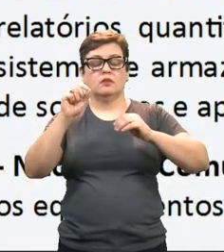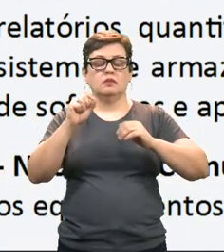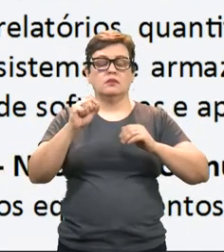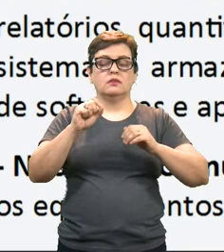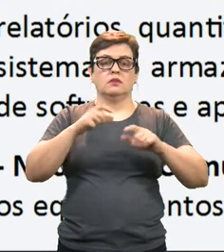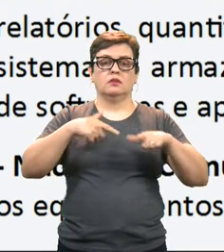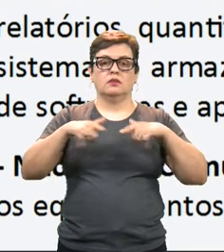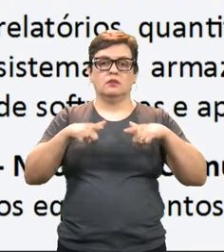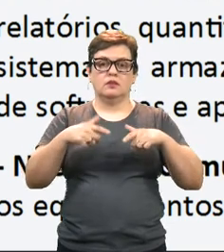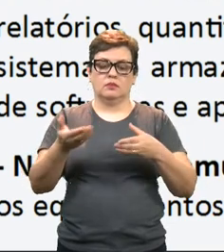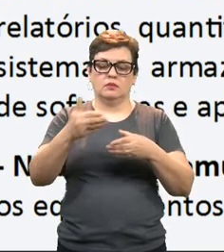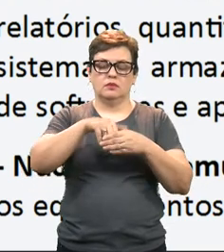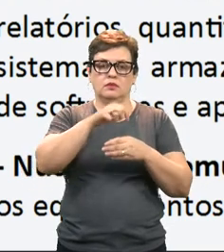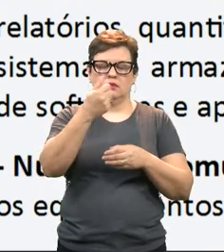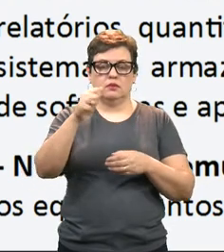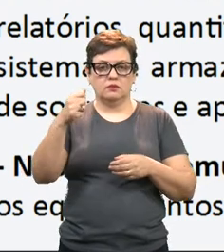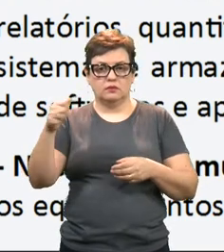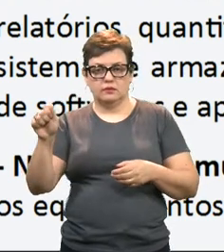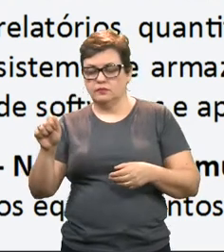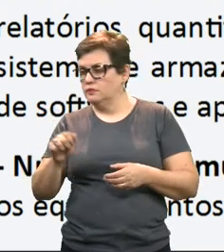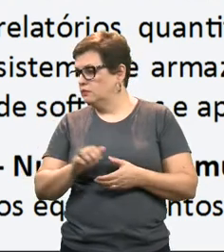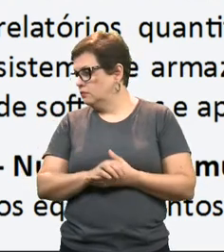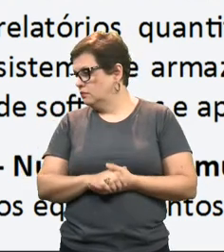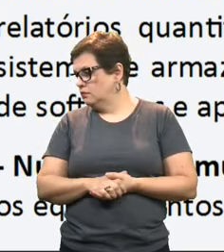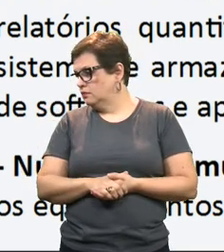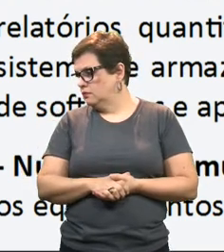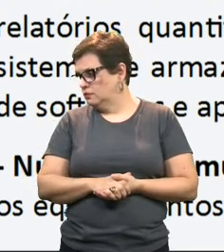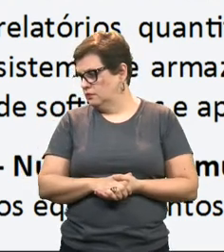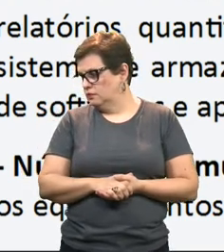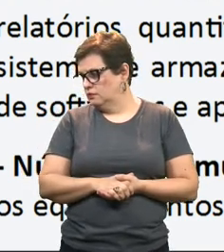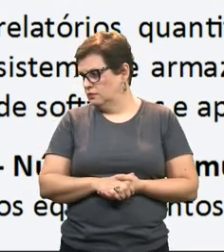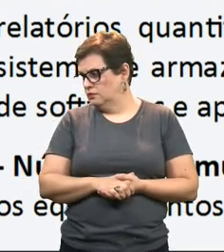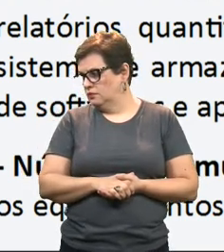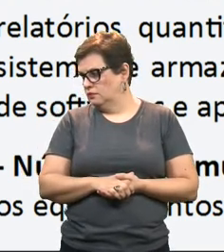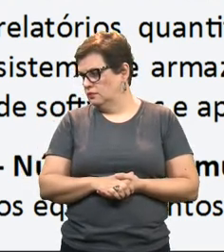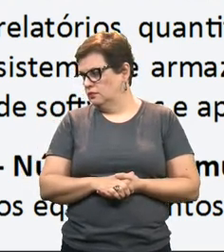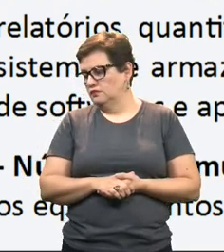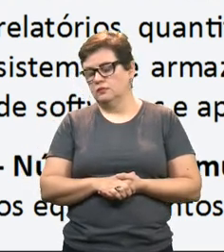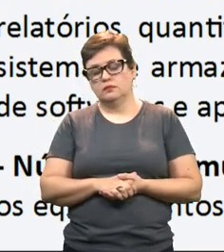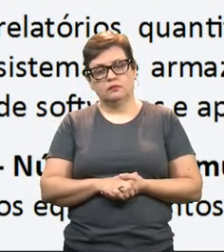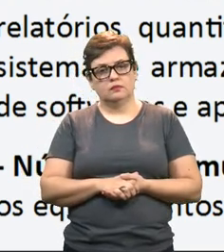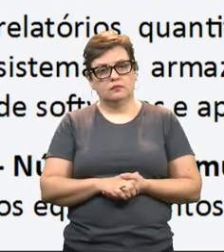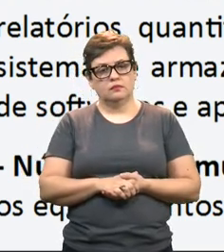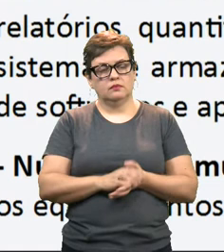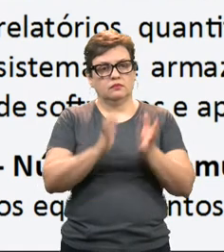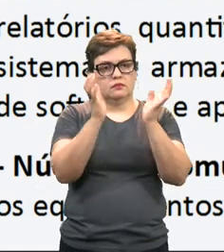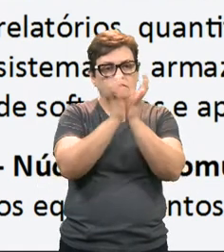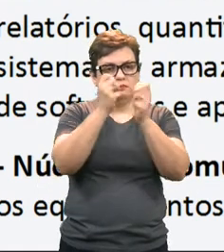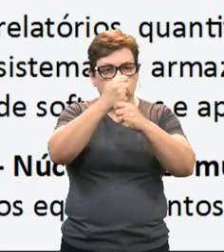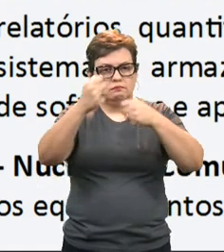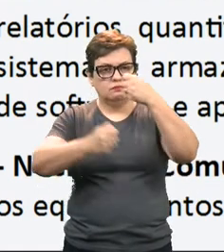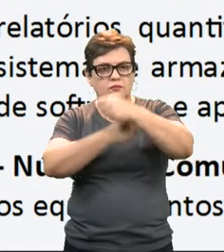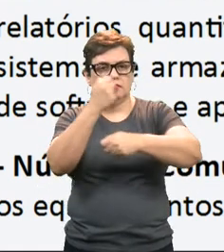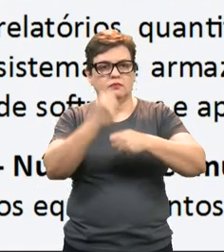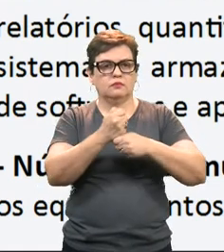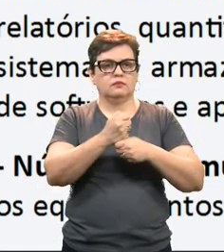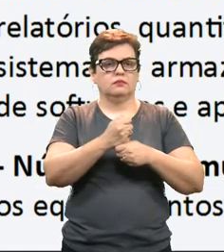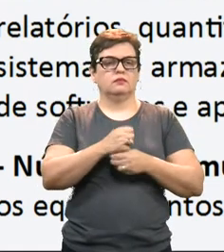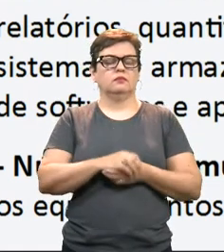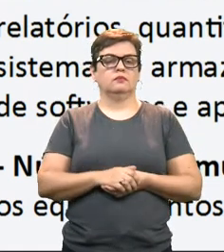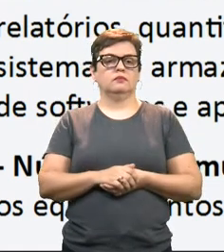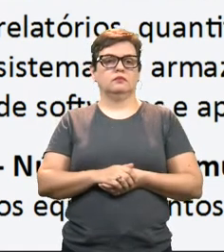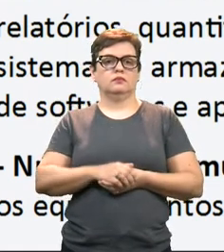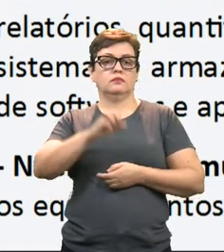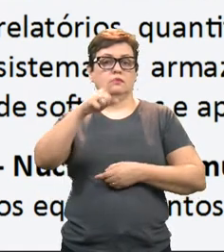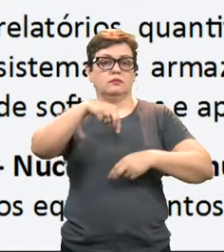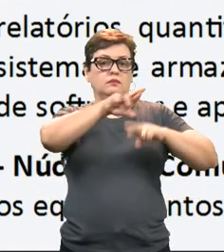como para as famílias e os profissionais que atuam na associação. O núcleo administrativo, ele é